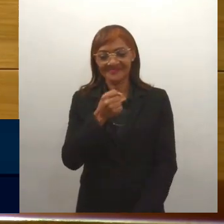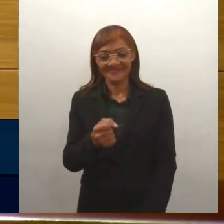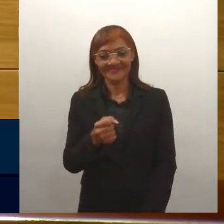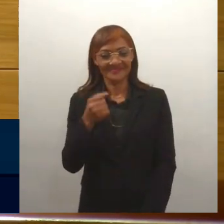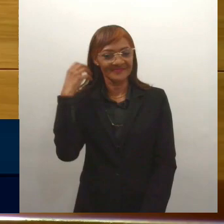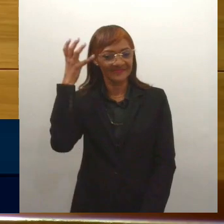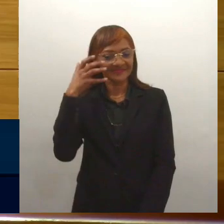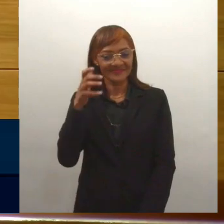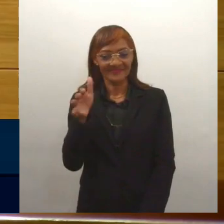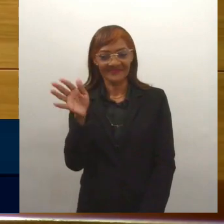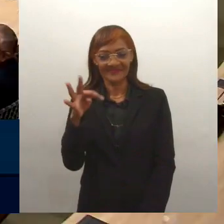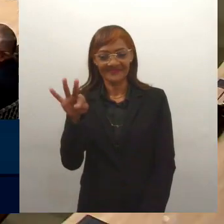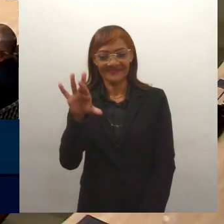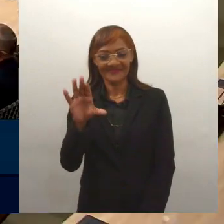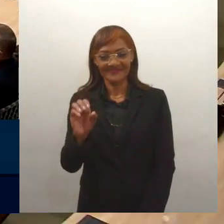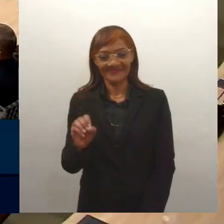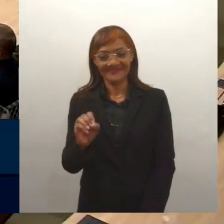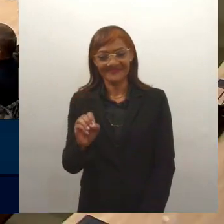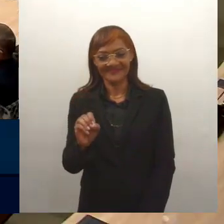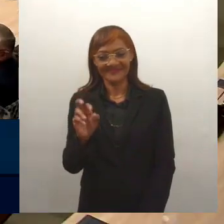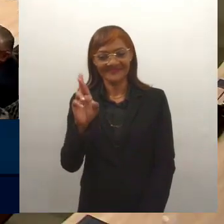Carvalho.